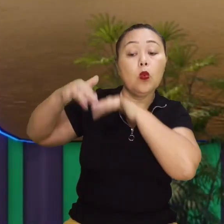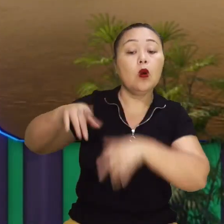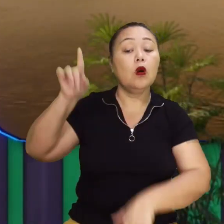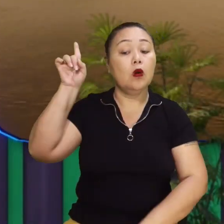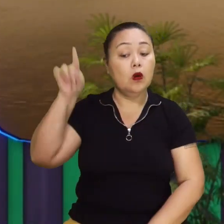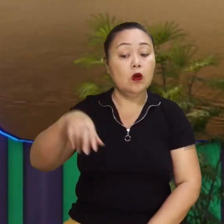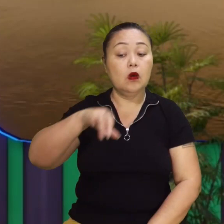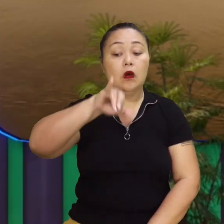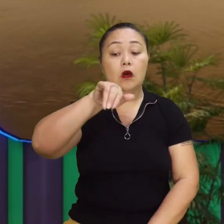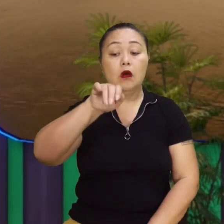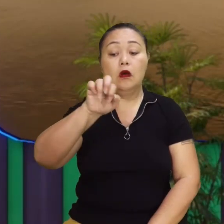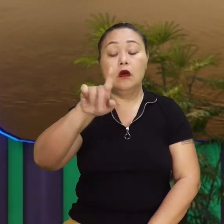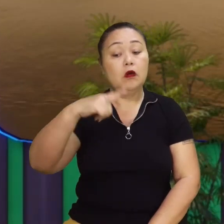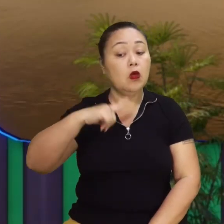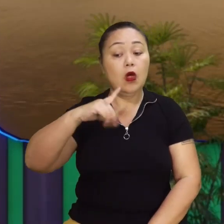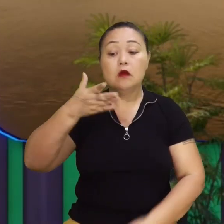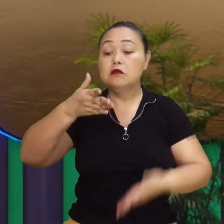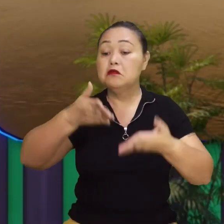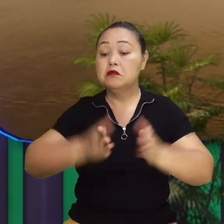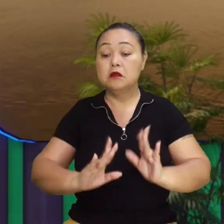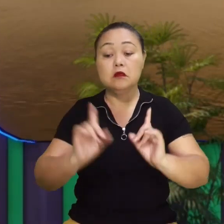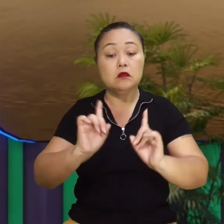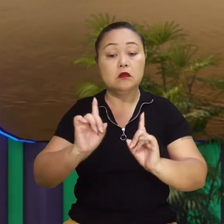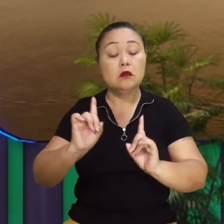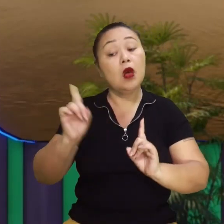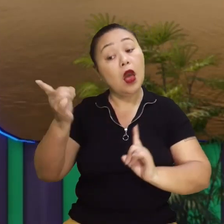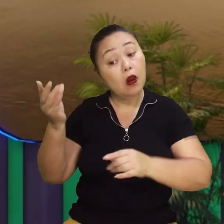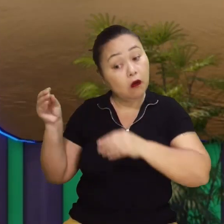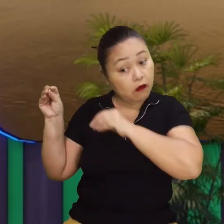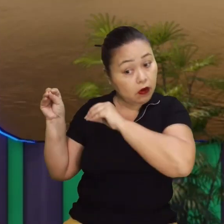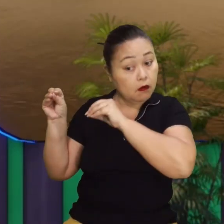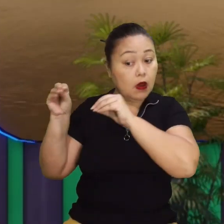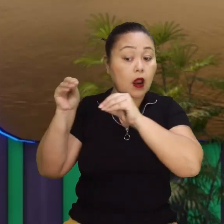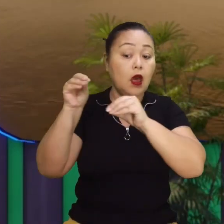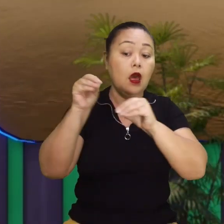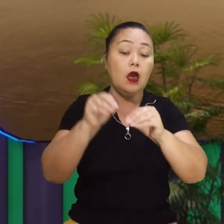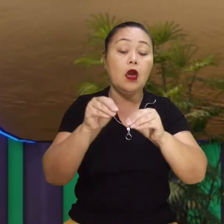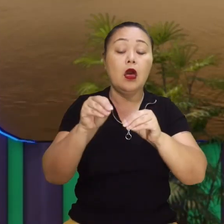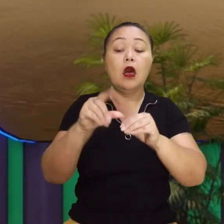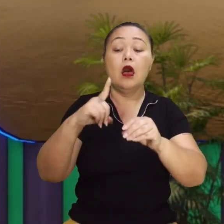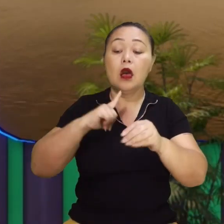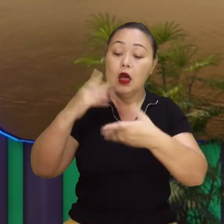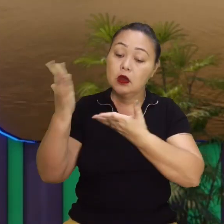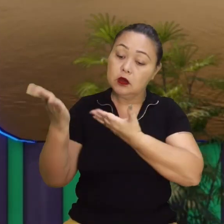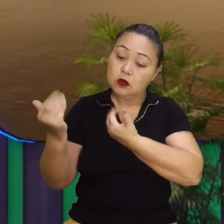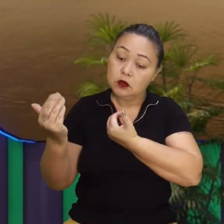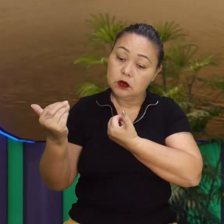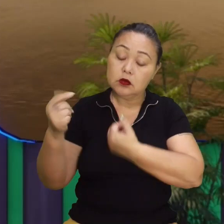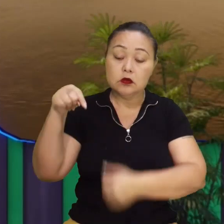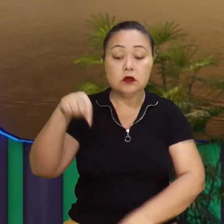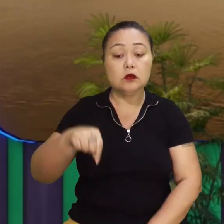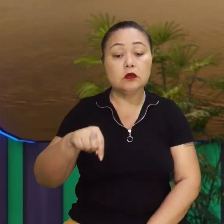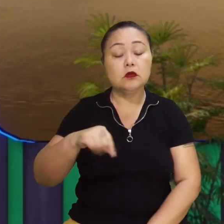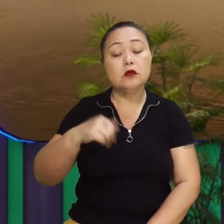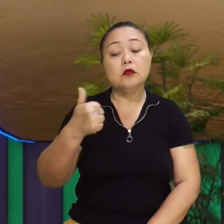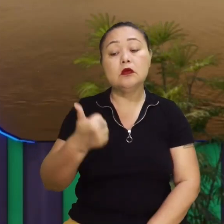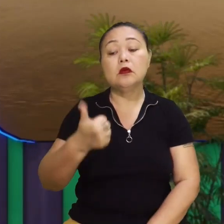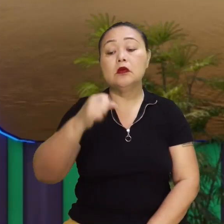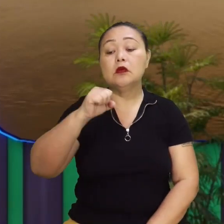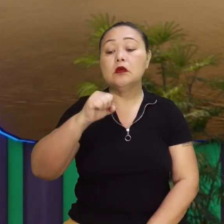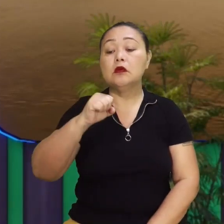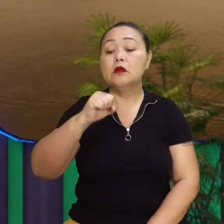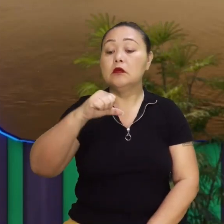professor Jorginho não sou daqui eu vim para cá muito cedo e eu vim para cá